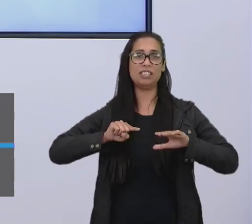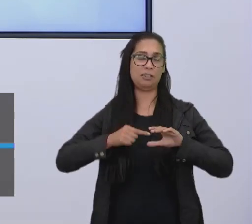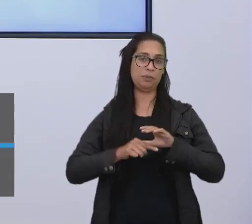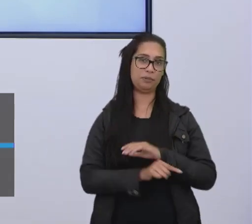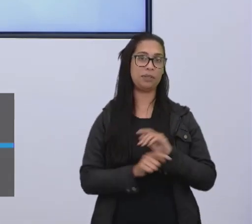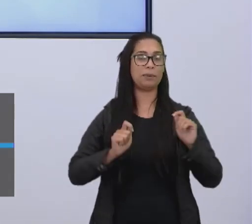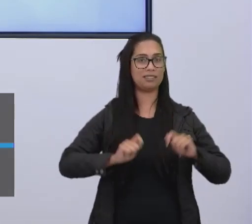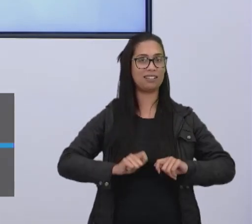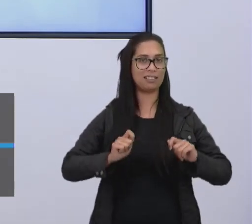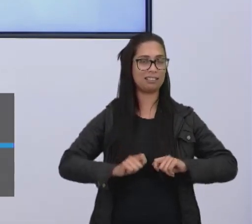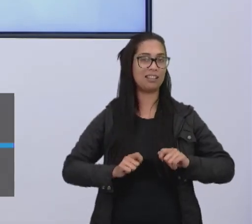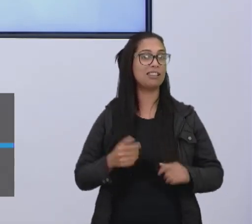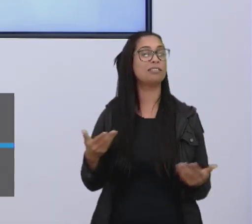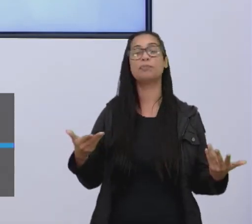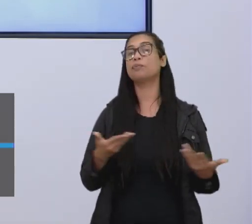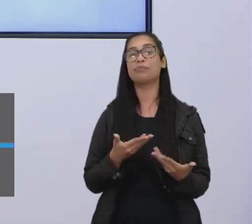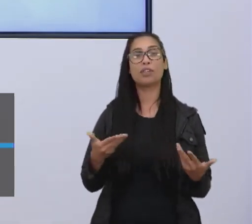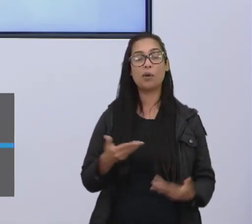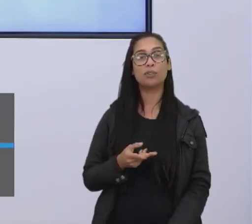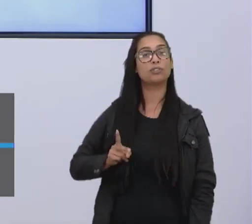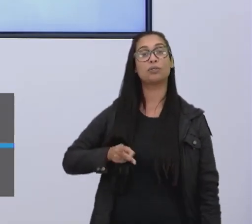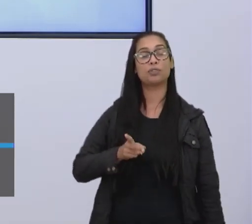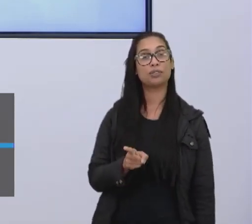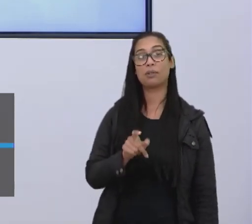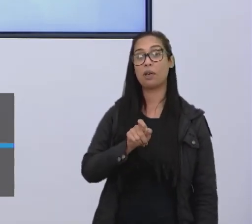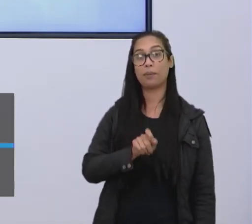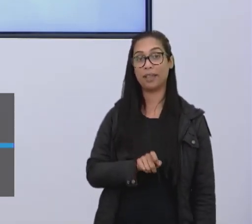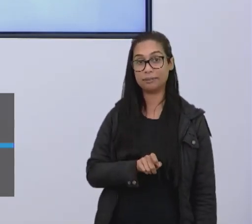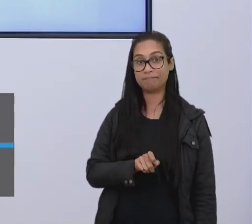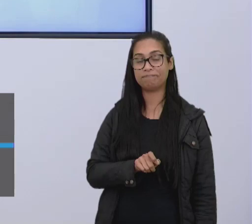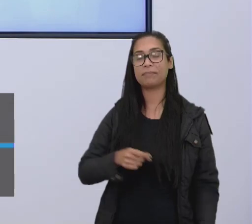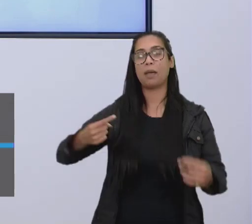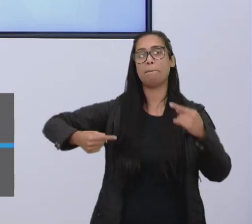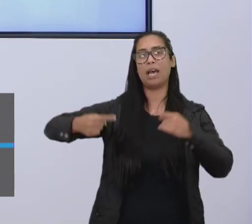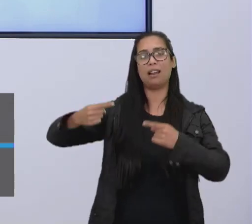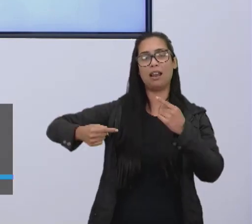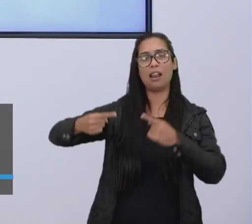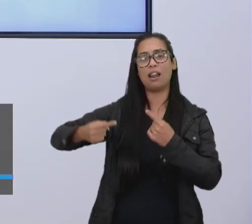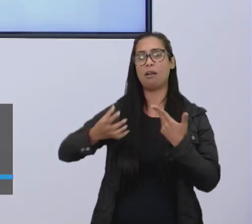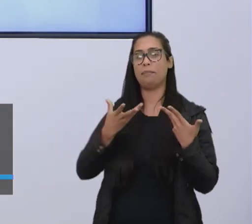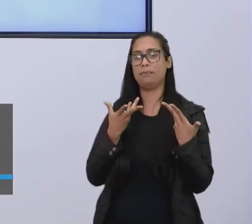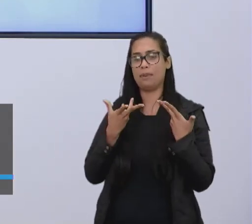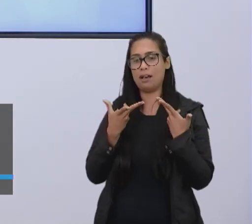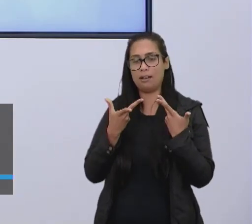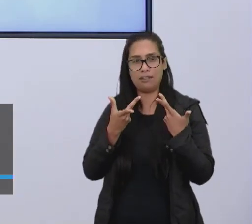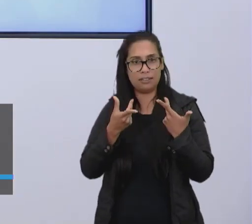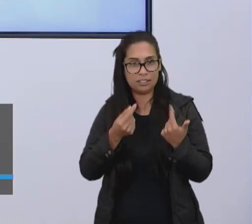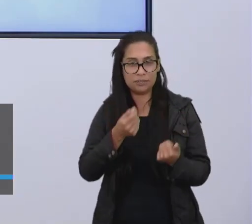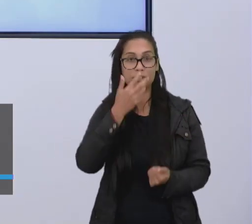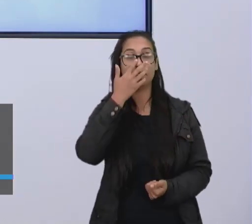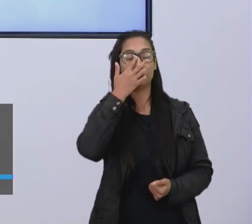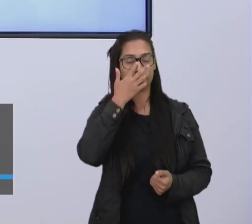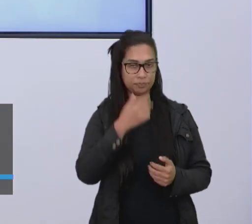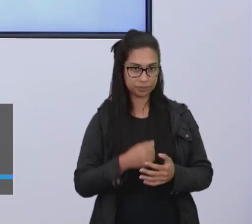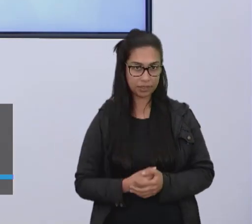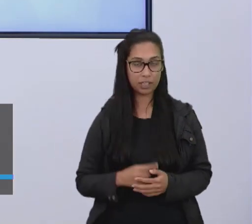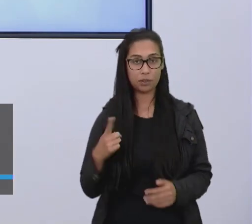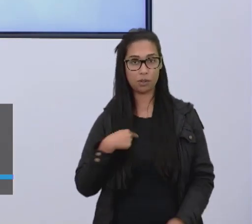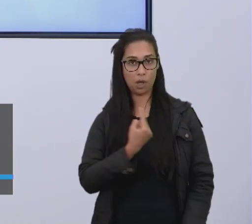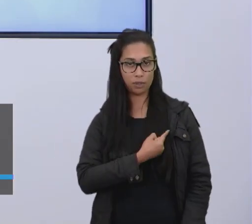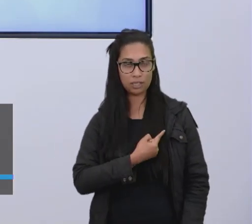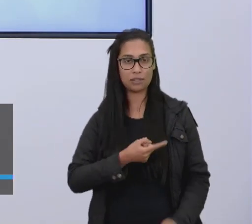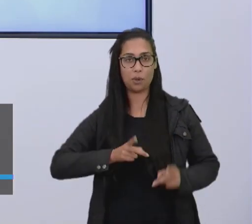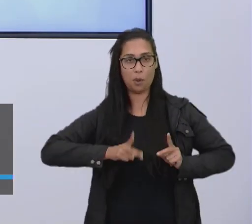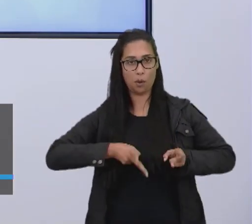Aprofundamentos, né? E hoje vamos continuar, como sempre, as nossas discussões maravilhosas, né? Continuando aí na nossa